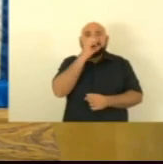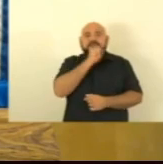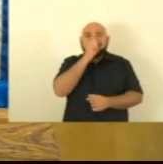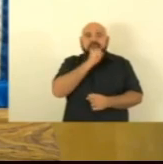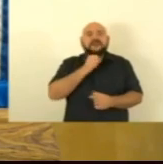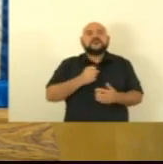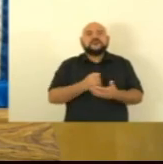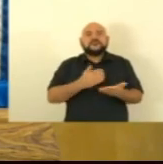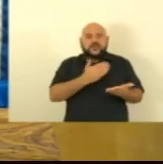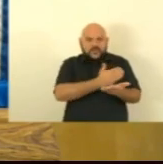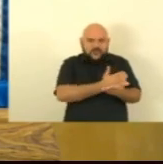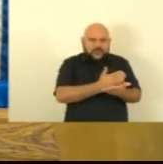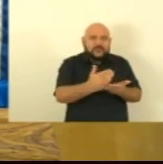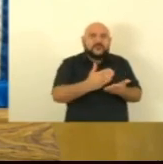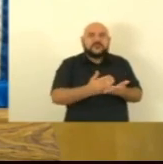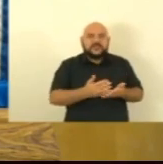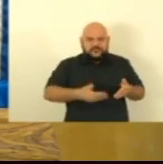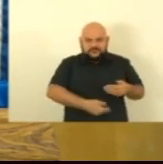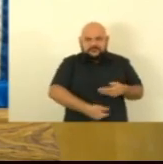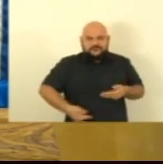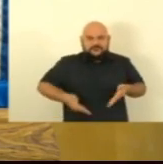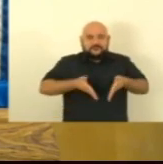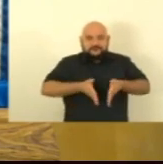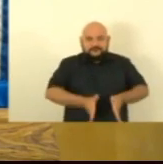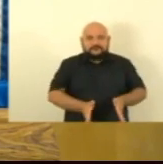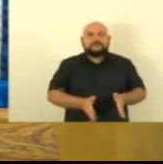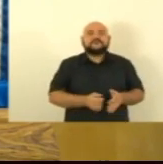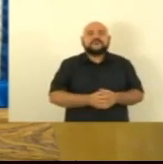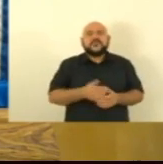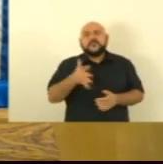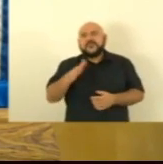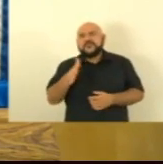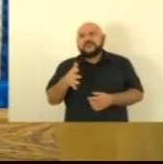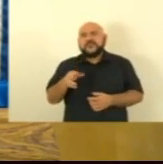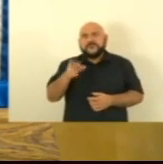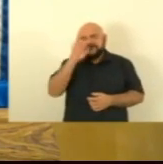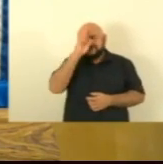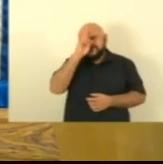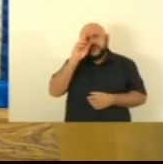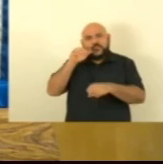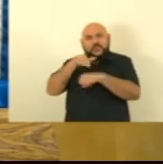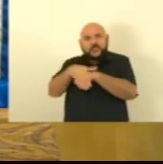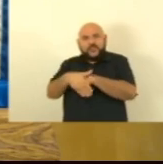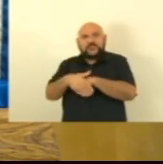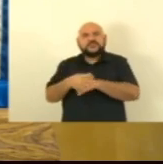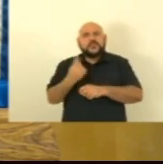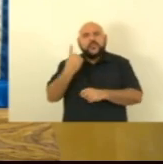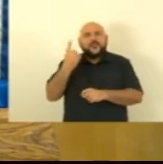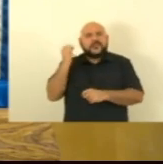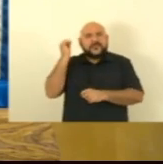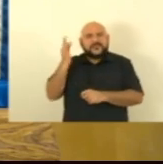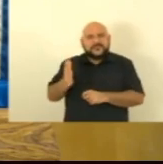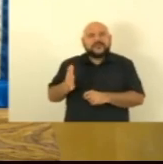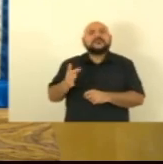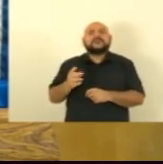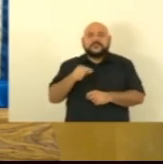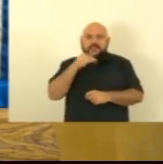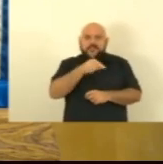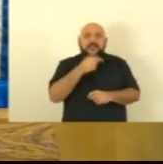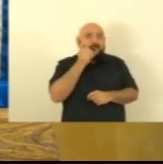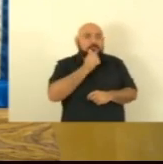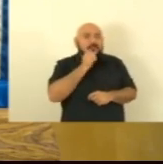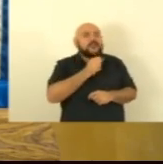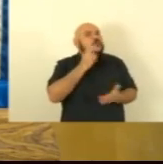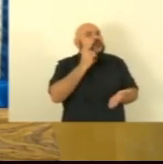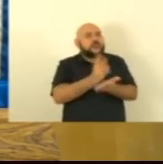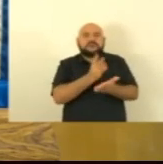fazerem as cesáreas e lá para 30h, 1h da manhã, ainda continuar com as senhoras lá em trabalho